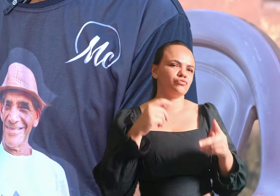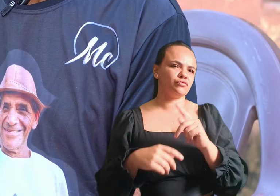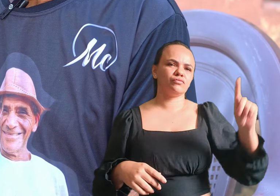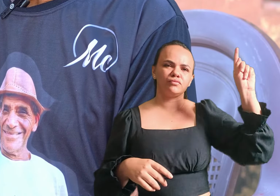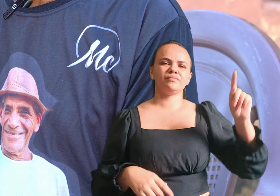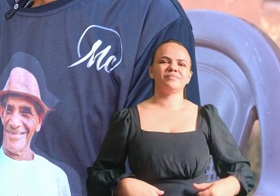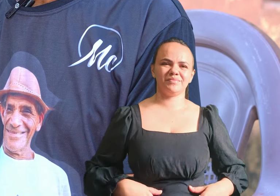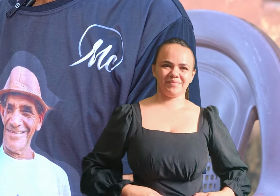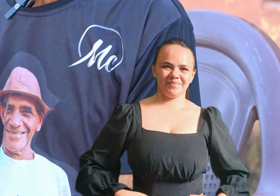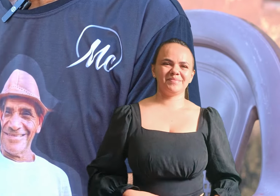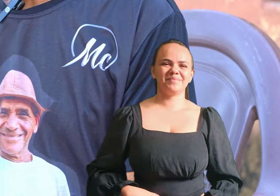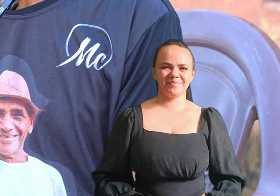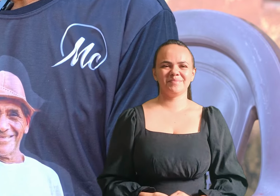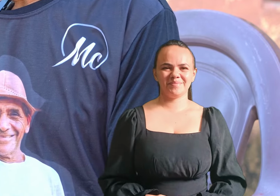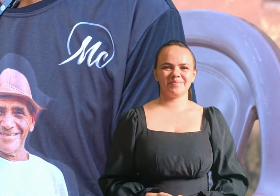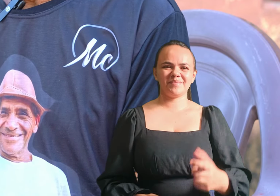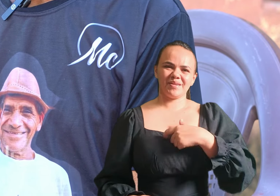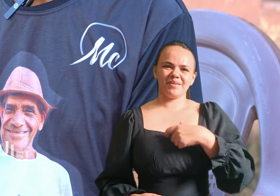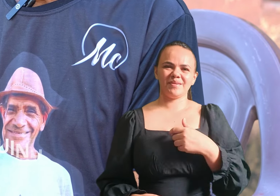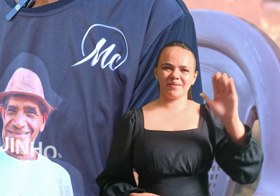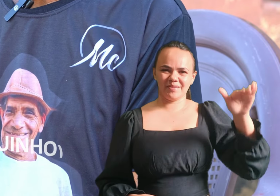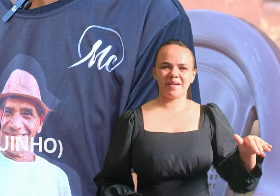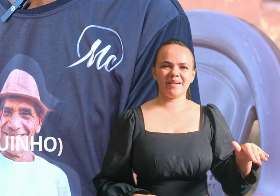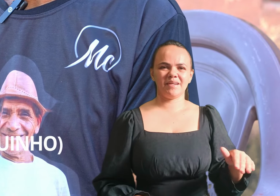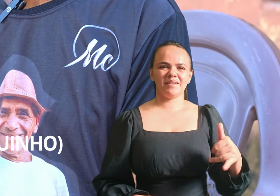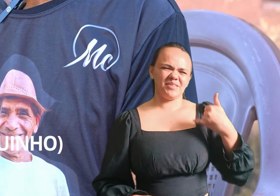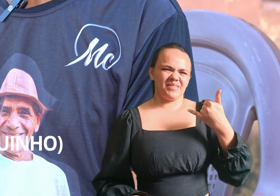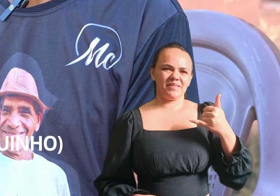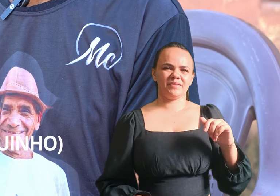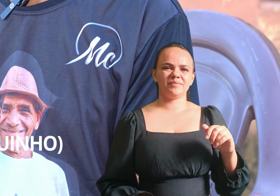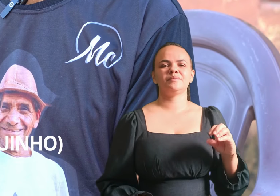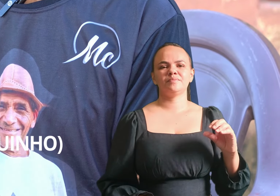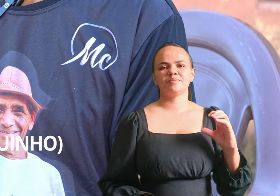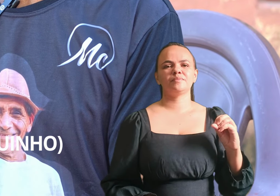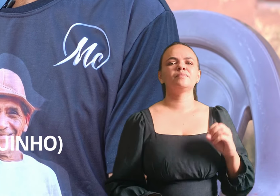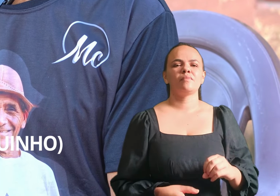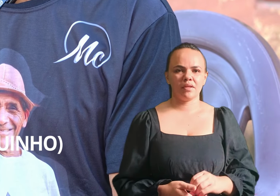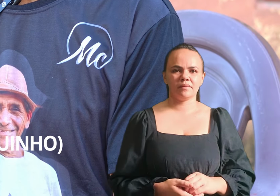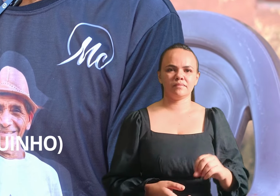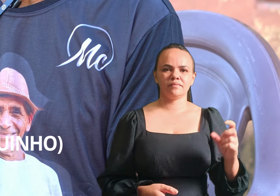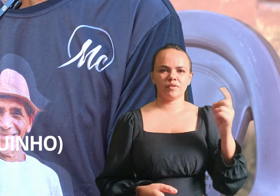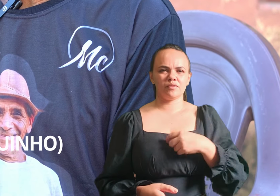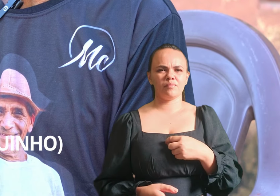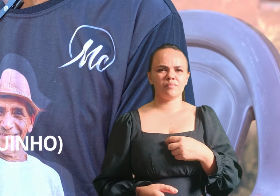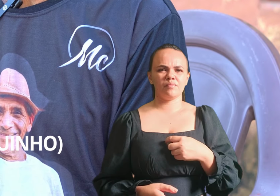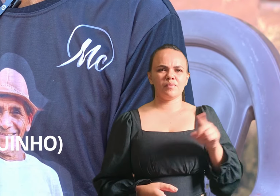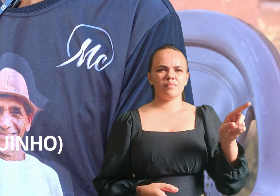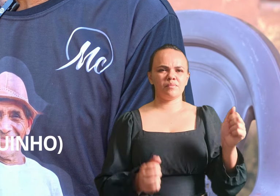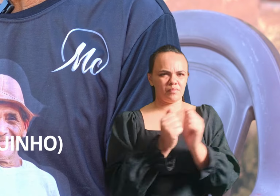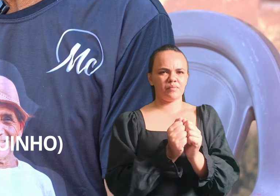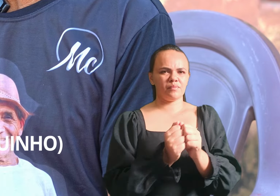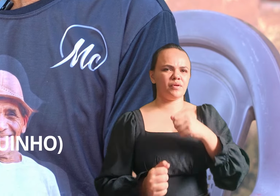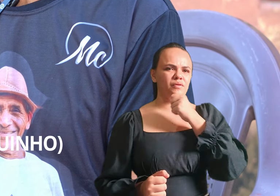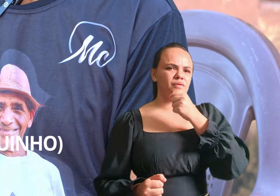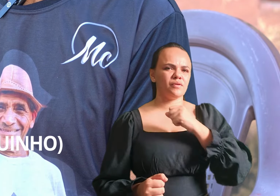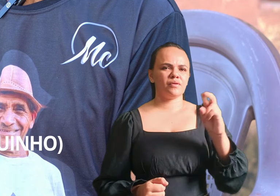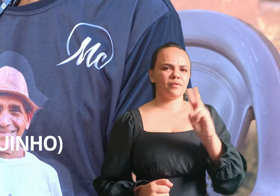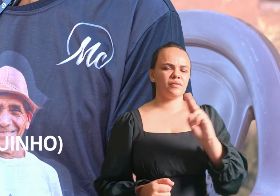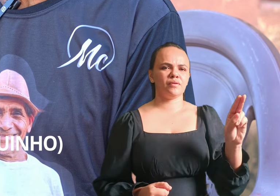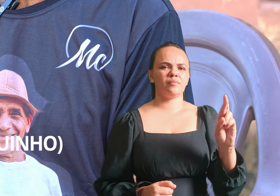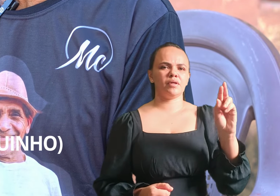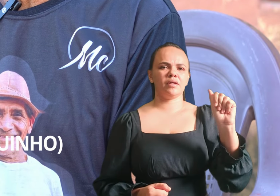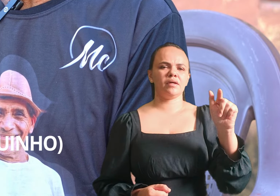eu era pequeno tinha 10 anos de idade Aí eu sempre o meu avô Rafael Gom de Lima era